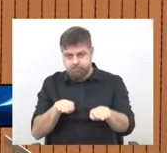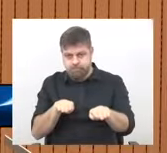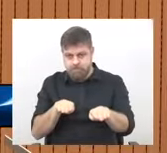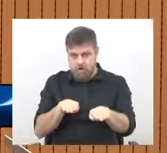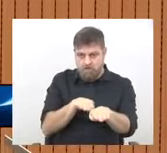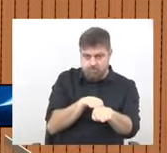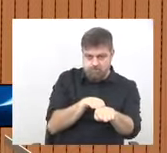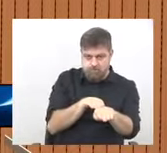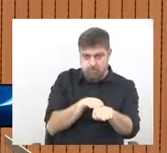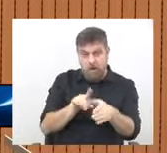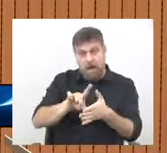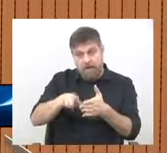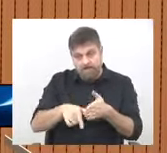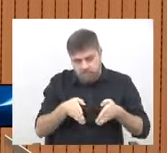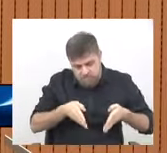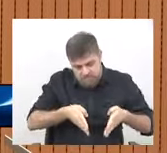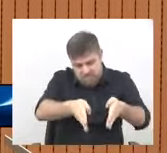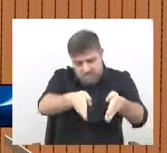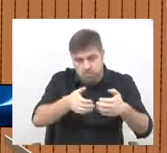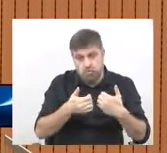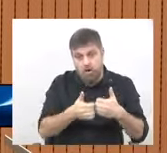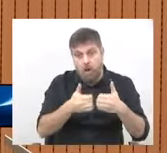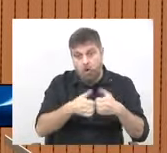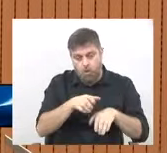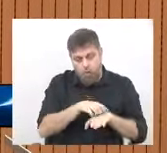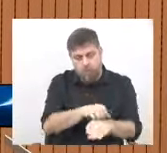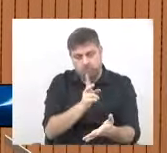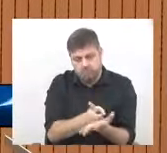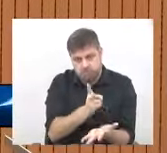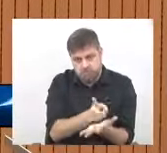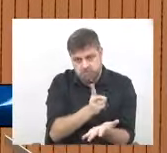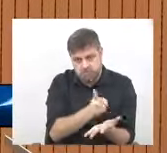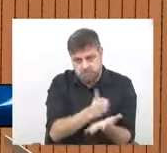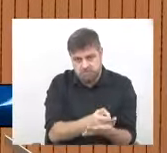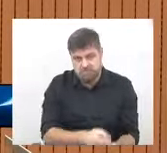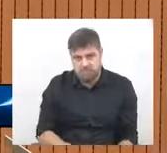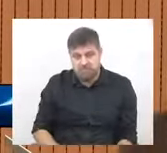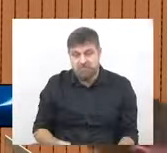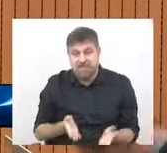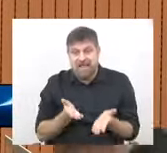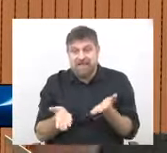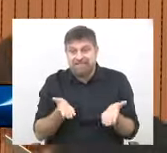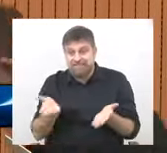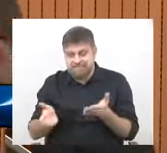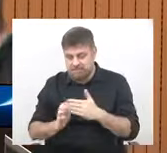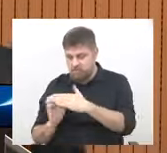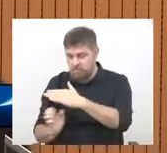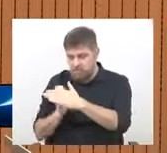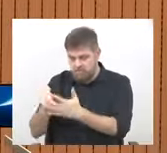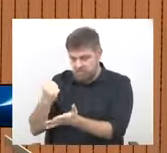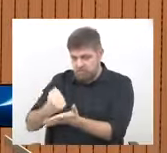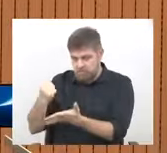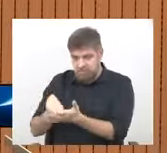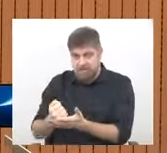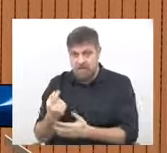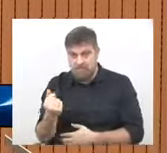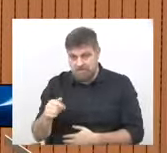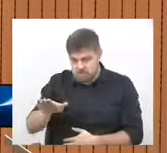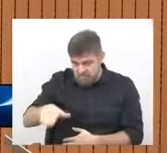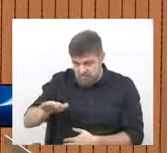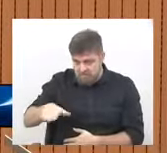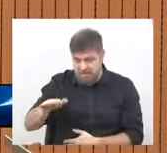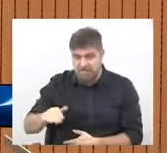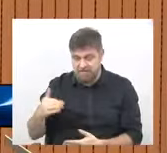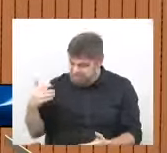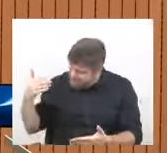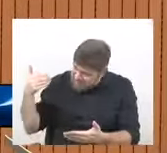de 2020, quando será feita a licitação para a empresa que virá a operar esse sistema e até